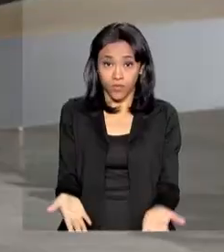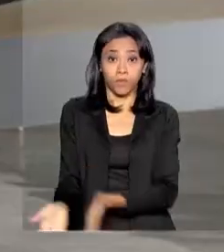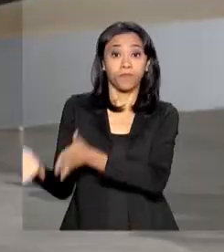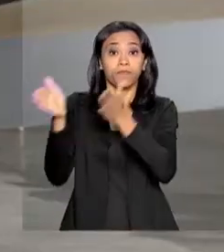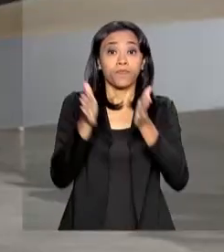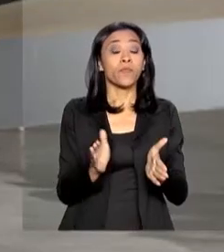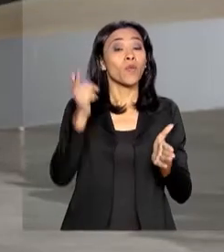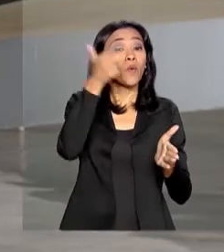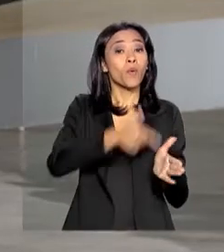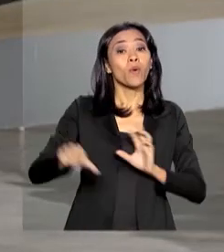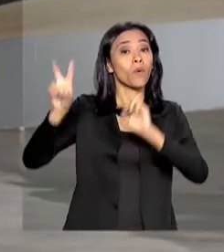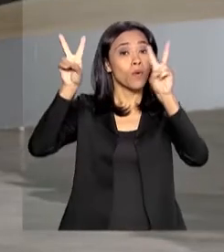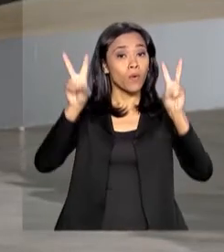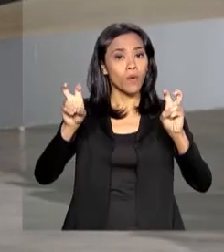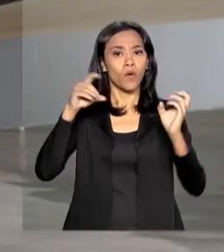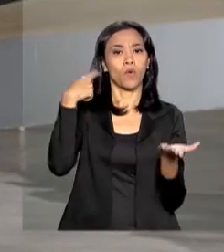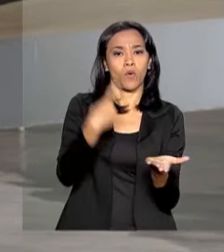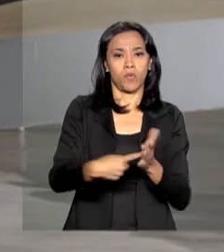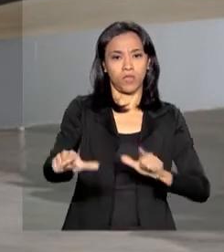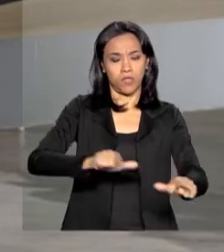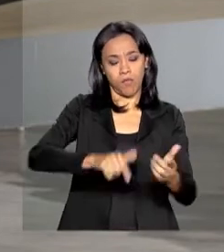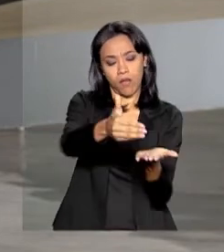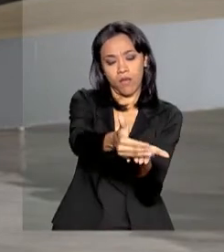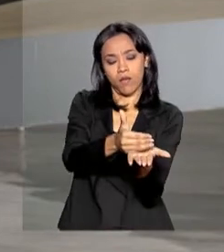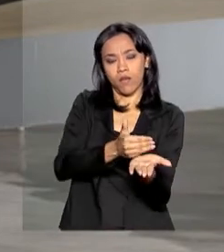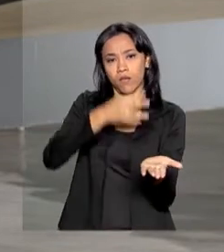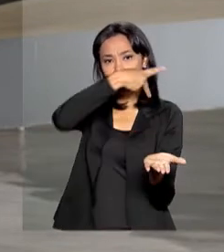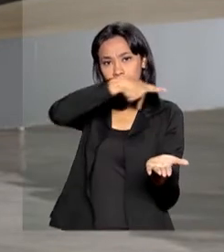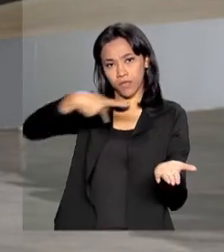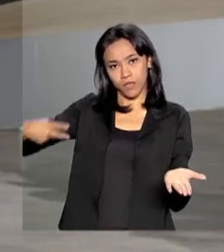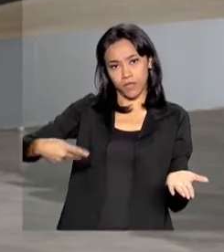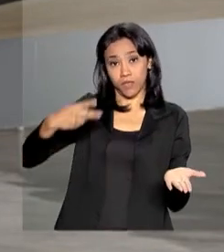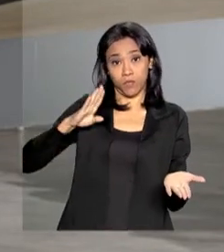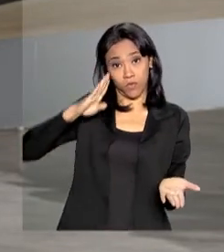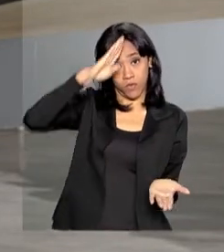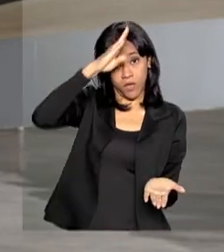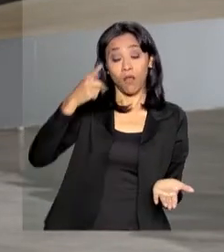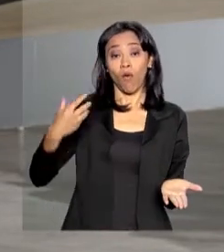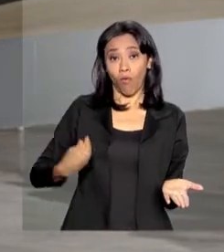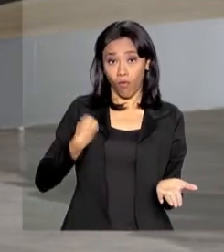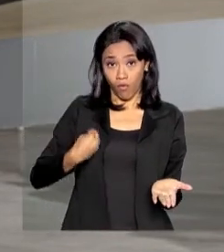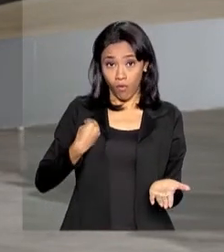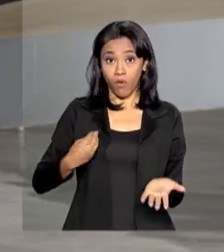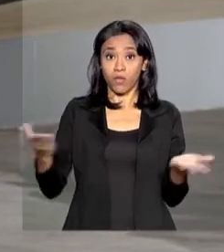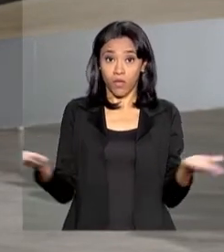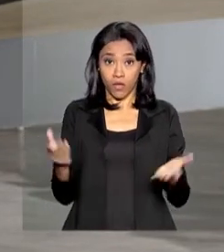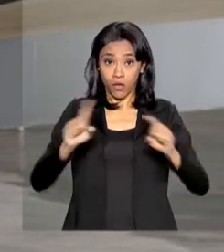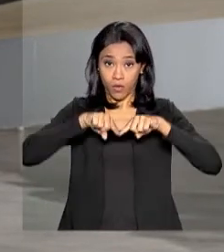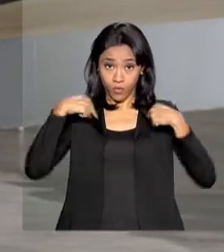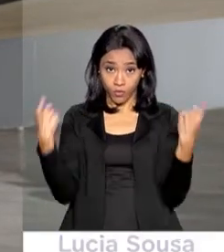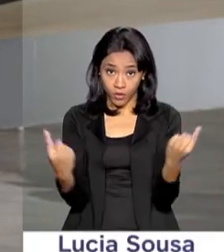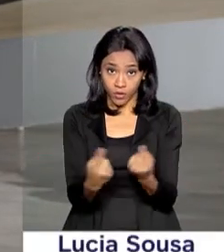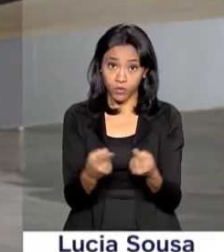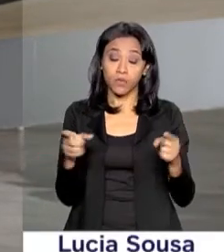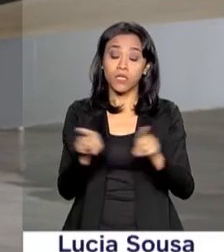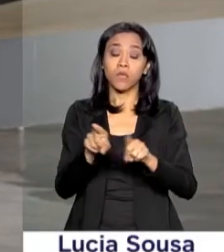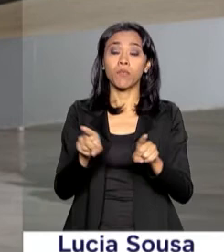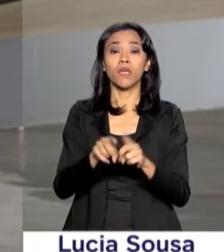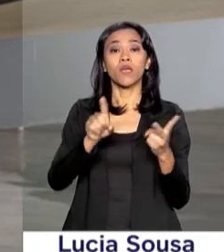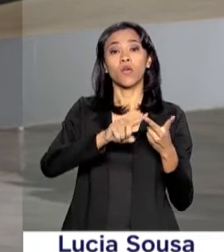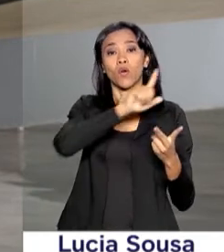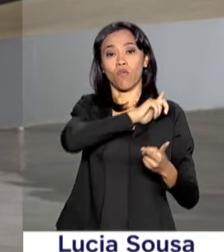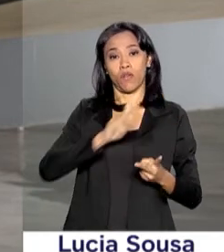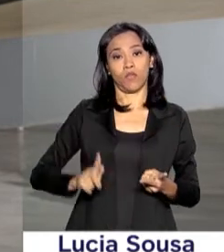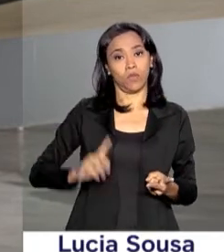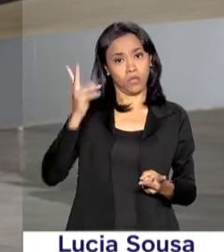da agenda do presidente jair bolsonaro ele está reunido com o ministro chefe da casa civil ônix lorenzoni e com o governador de são